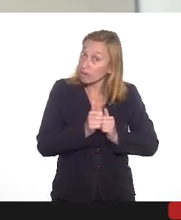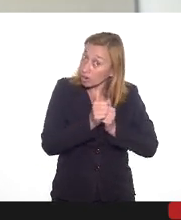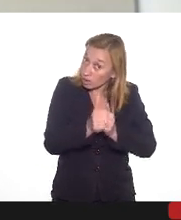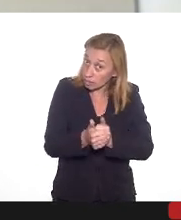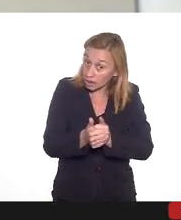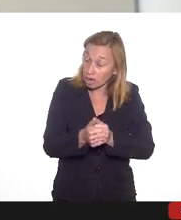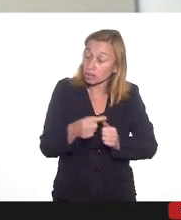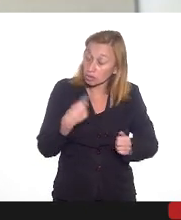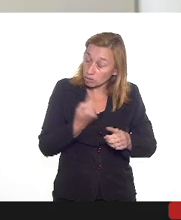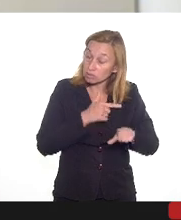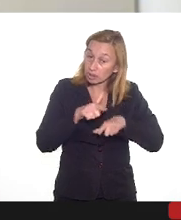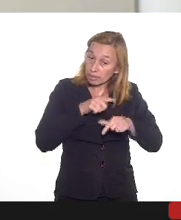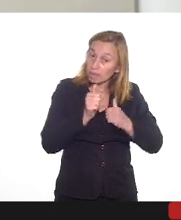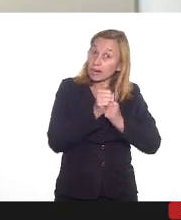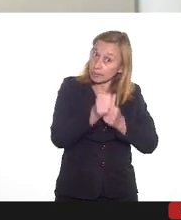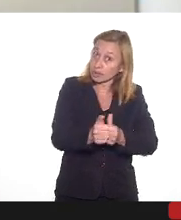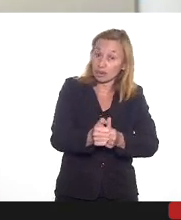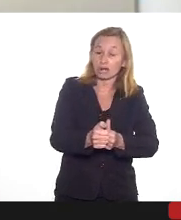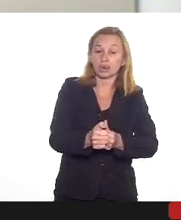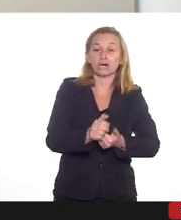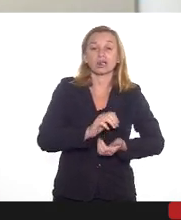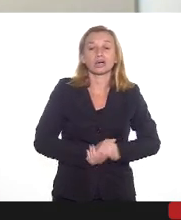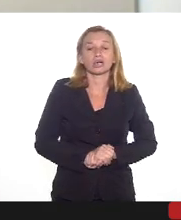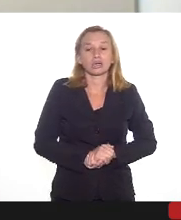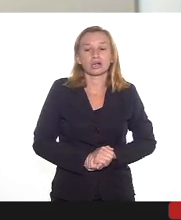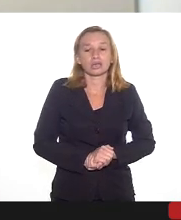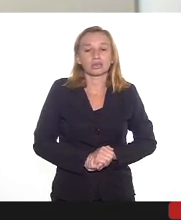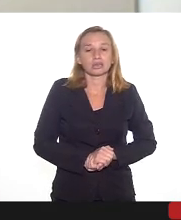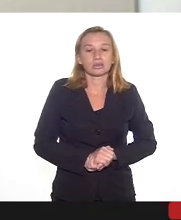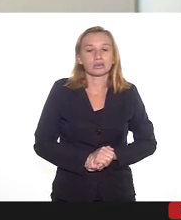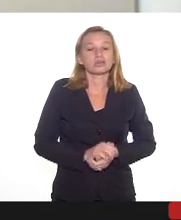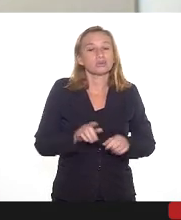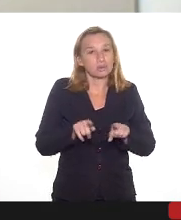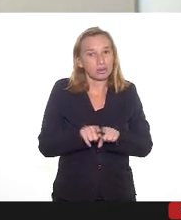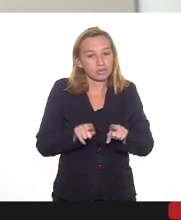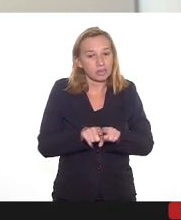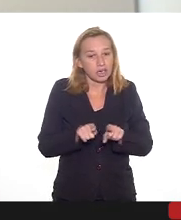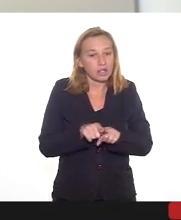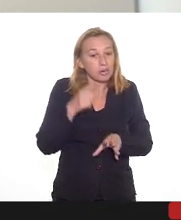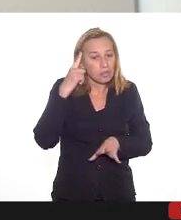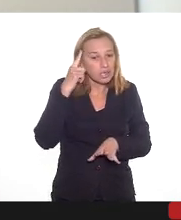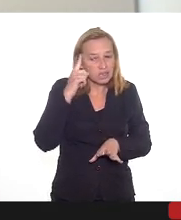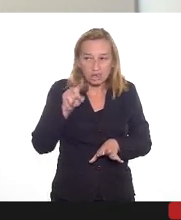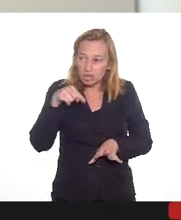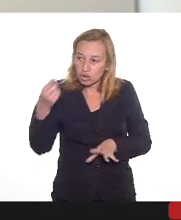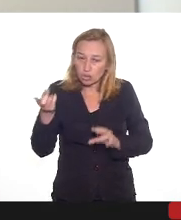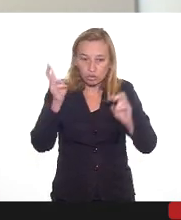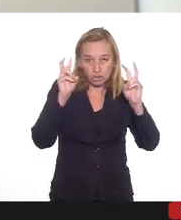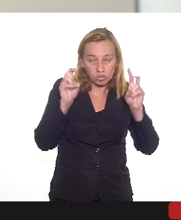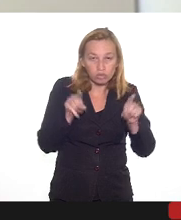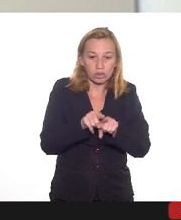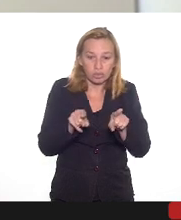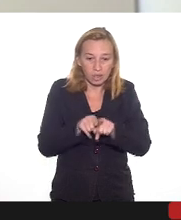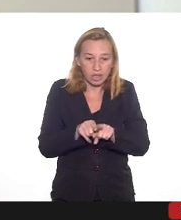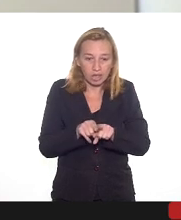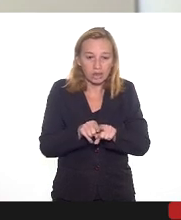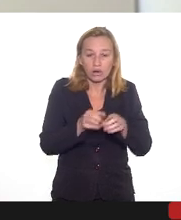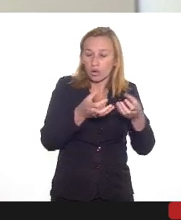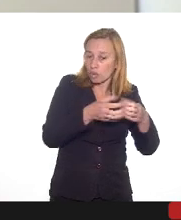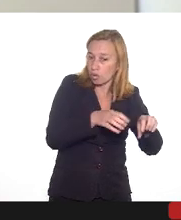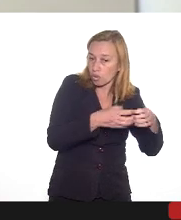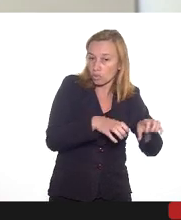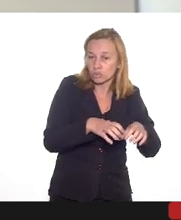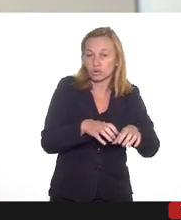nós vamos trabalhar para que caminhe, né? Mas queremos também pensar essas outras questões, como concurso